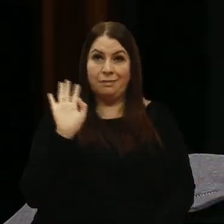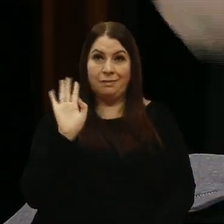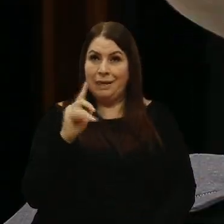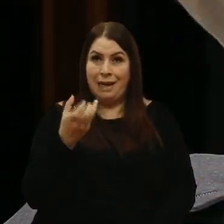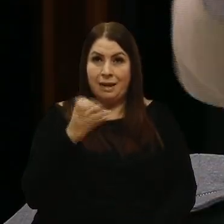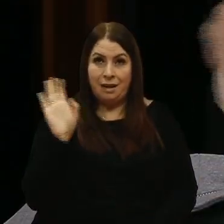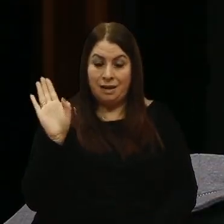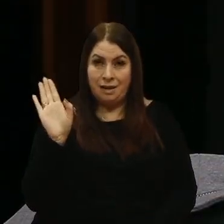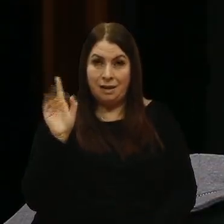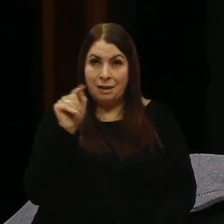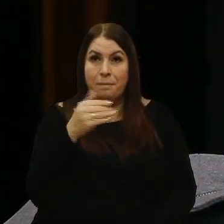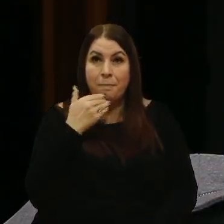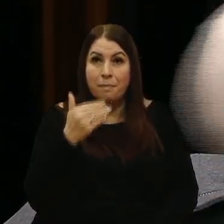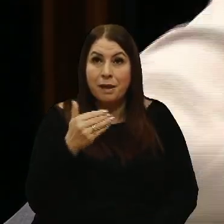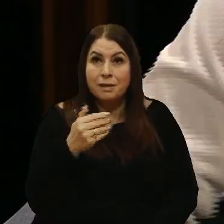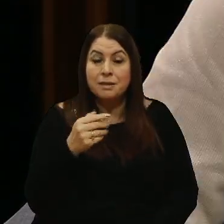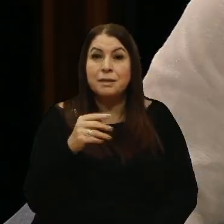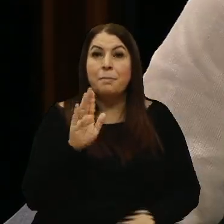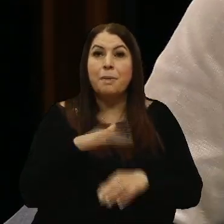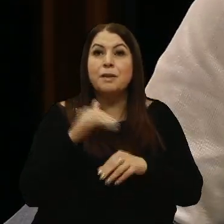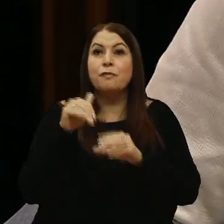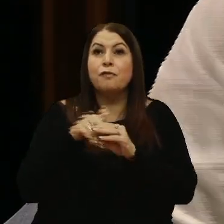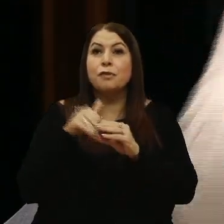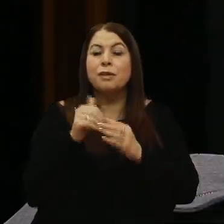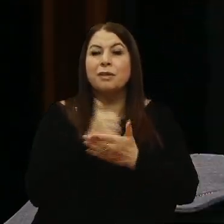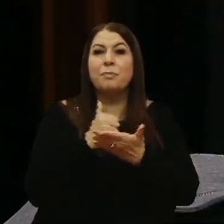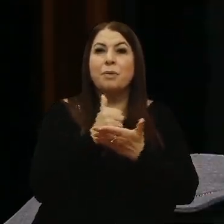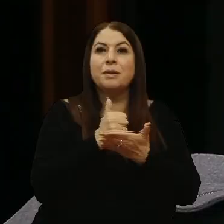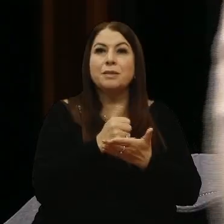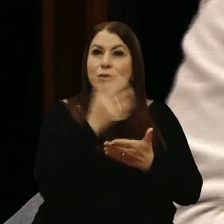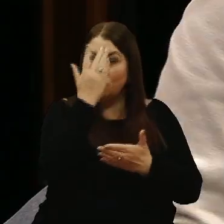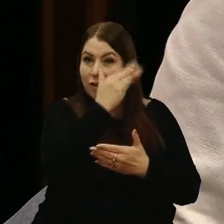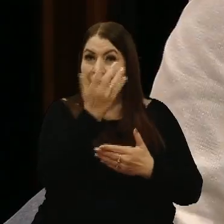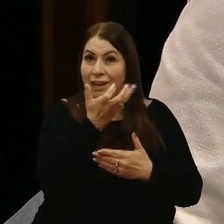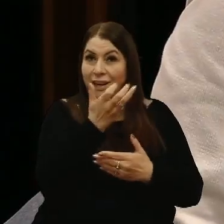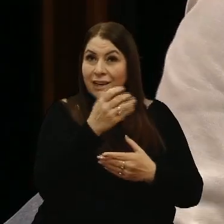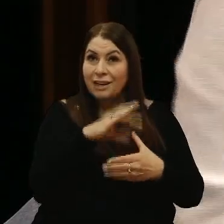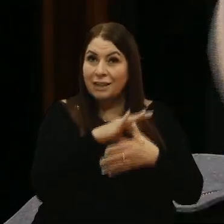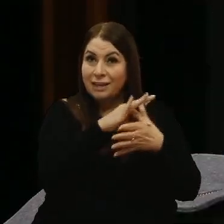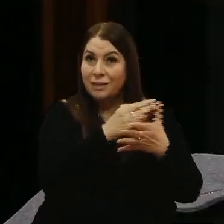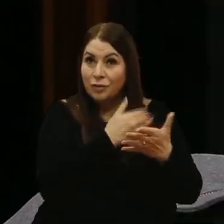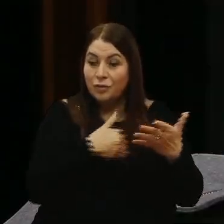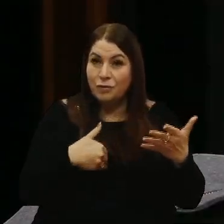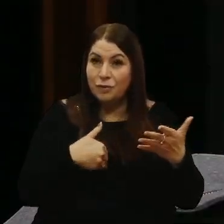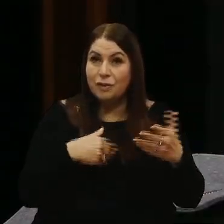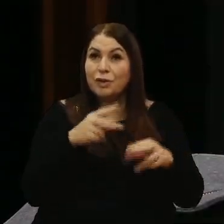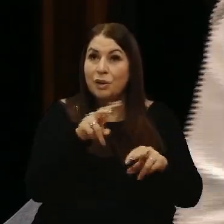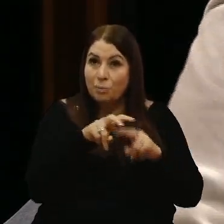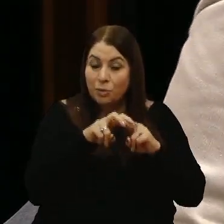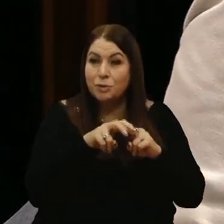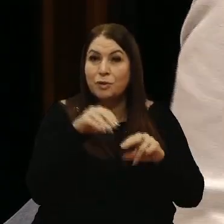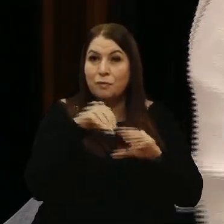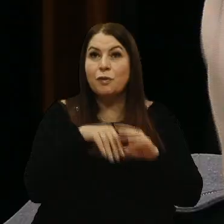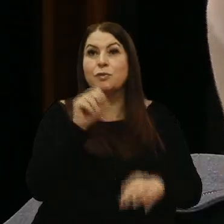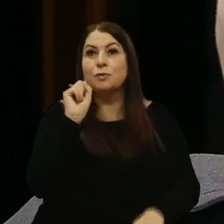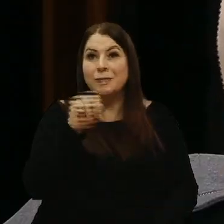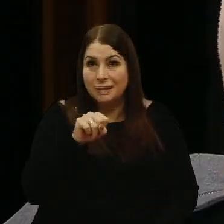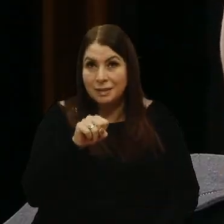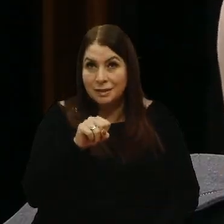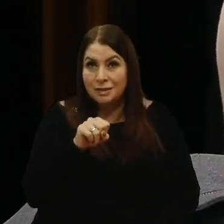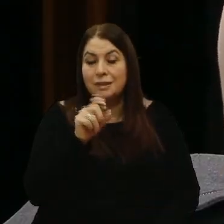Ninguém quer. Peça para um dos mais votados da base do Adiló se querem ser líder do governo. É por isso que eu voto sim.